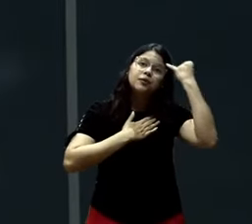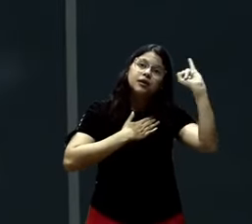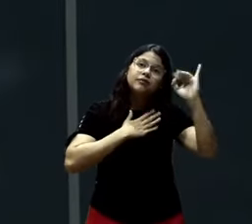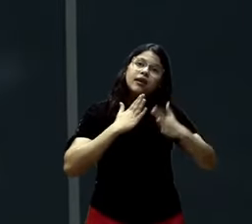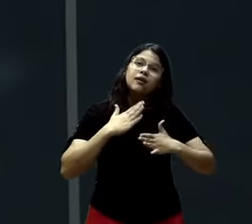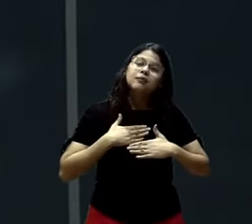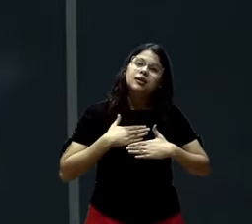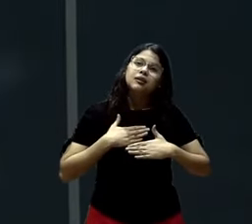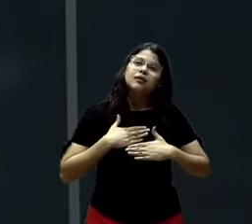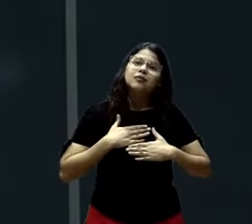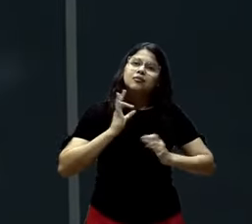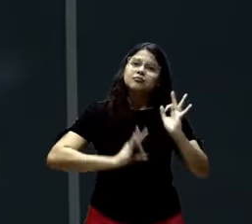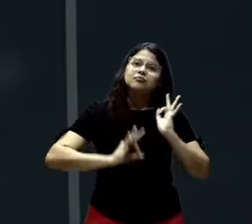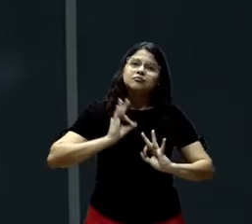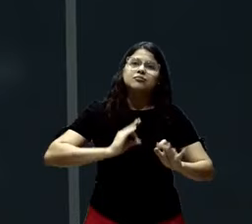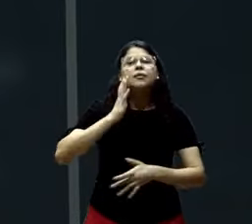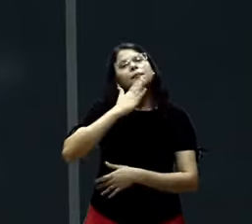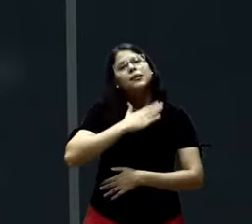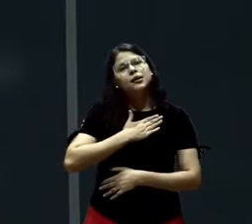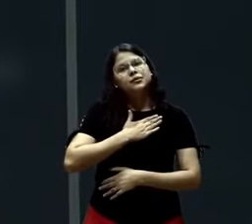Eu quero que tenha a minha cara.